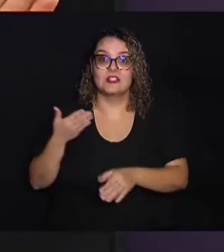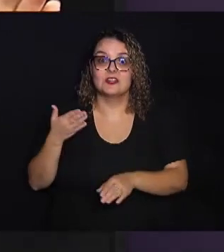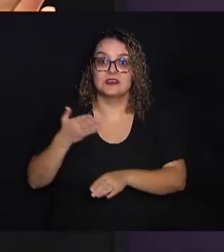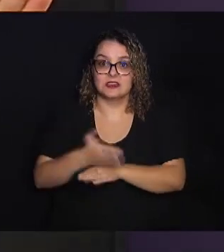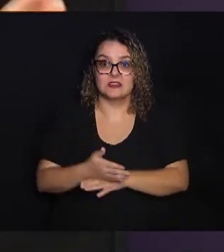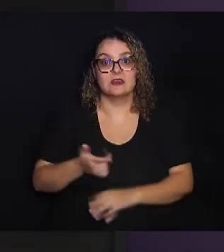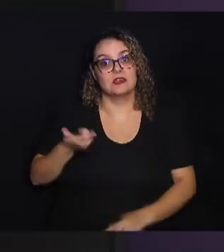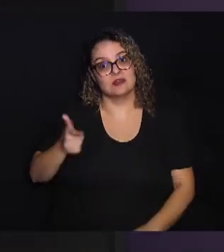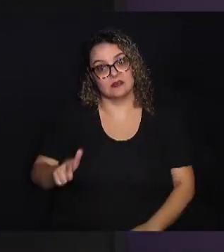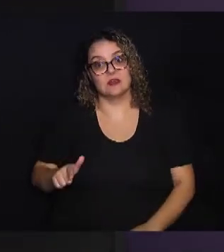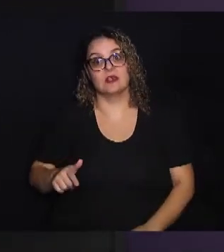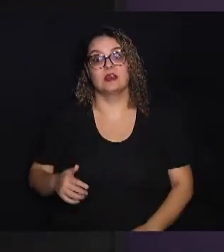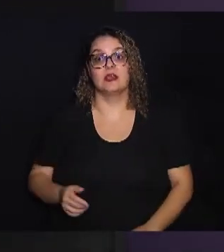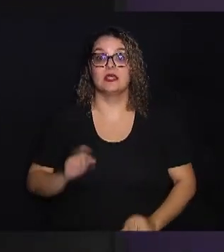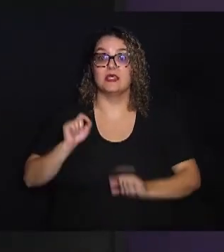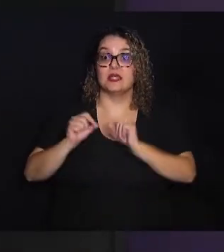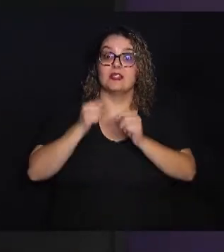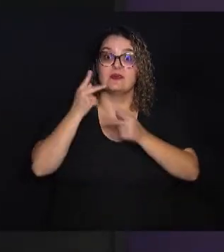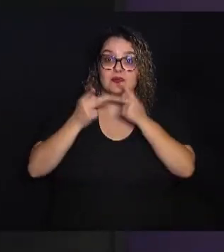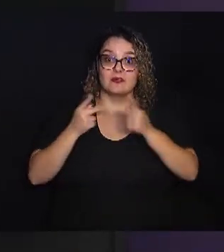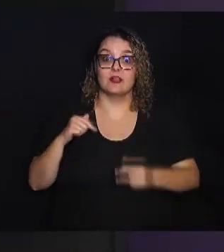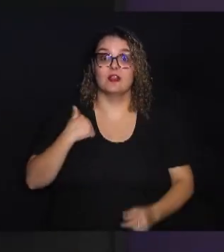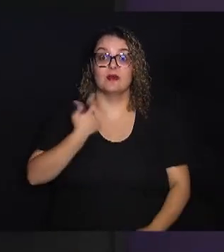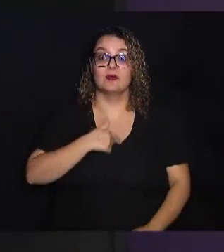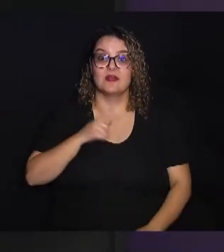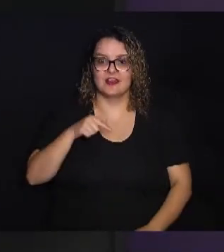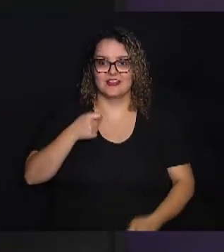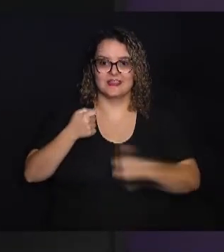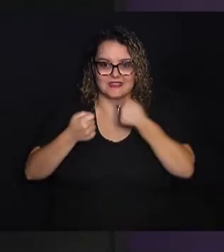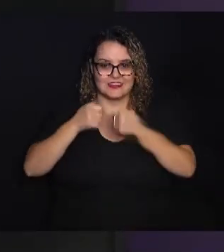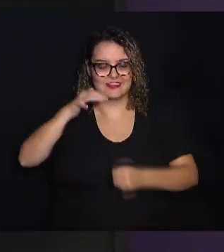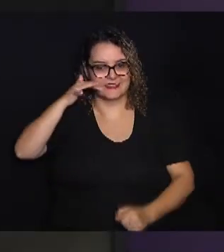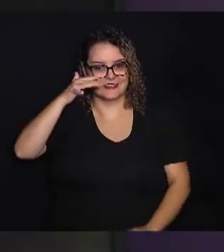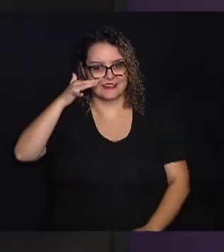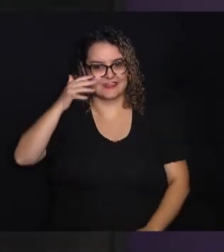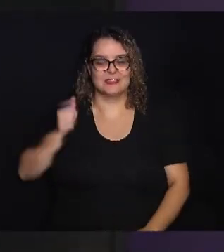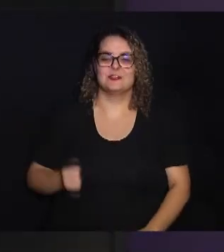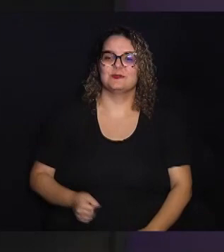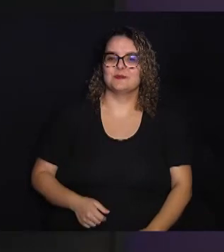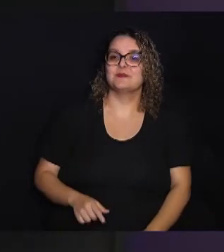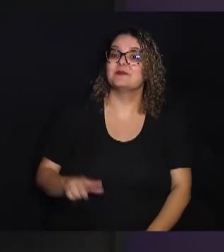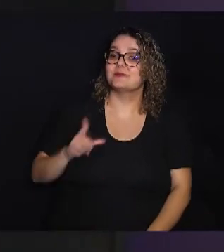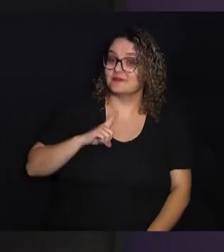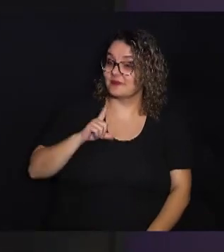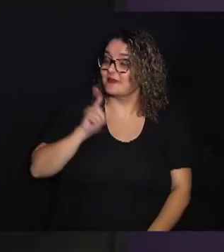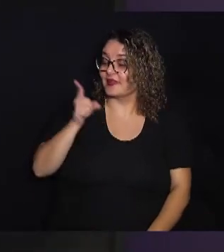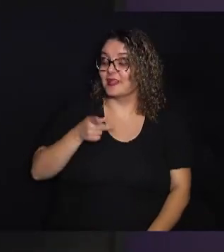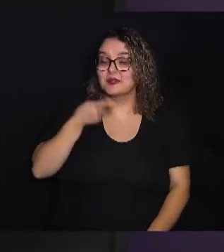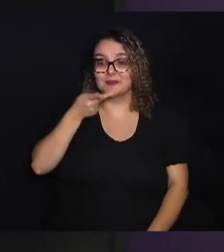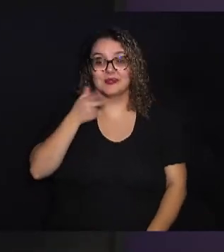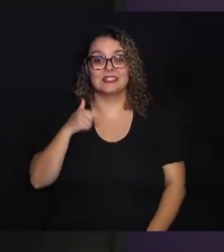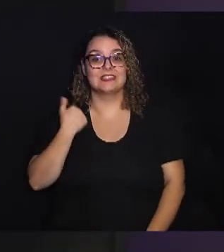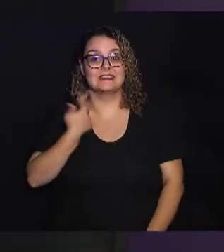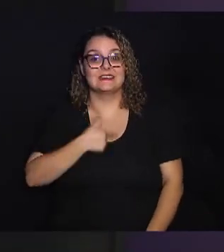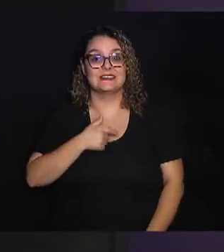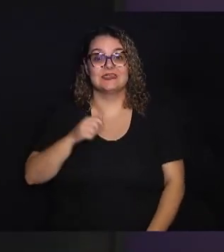permanente e fica por lá, e quem vai falar mais pra gente é a repórter Ana Paula Meneghetti, que está lá para contar pra gente. Ô, Ana Paula, está cheia